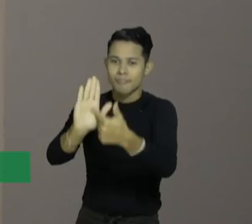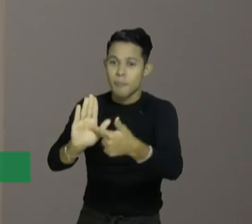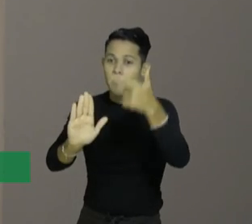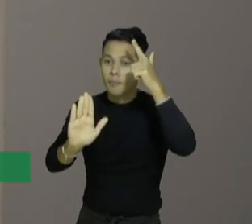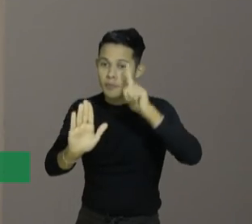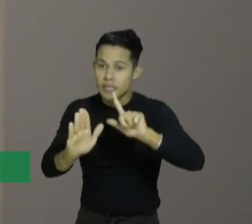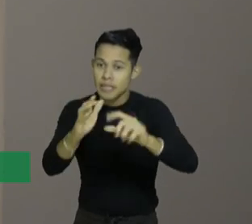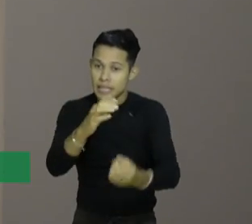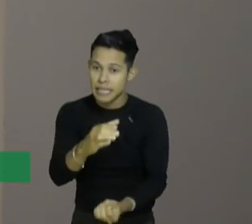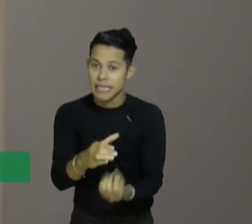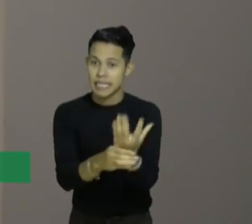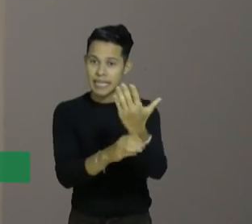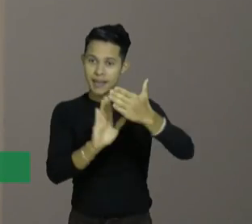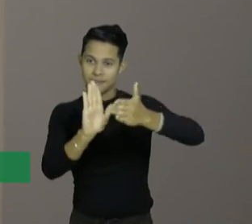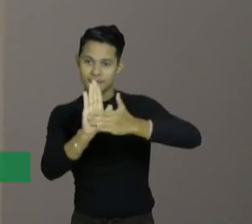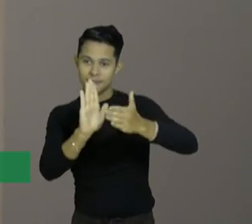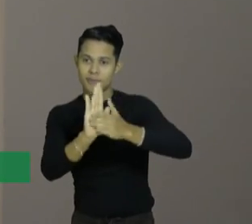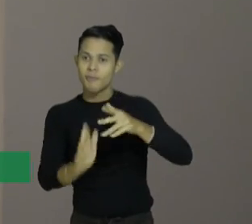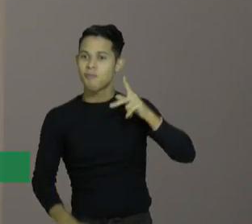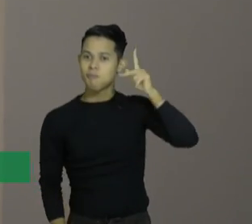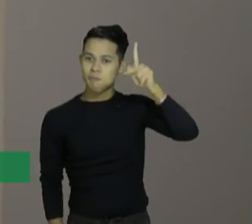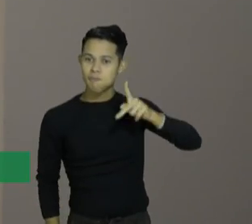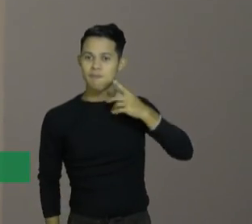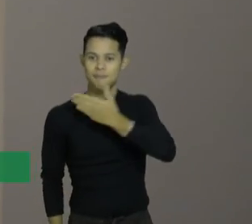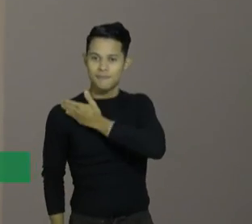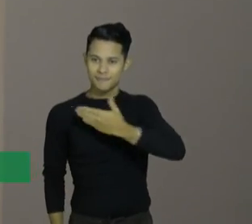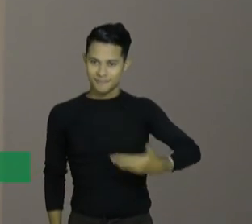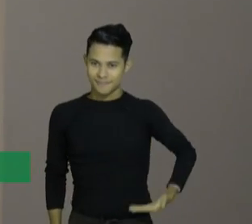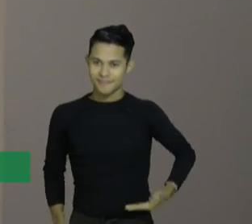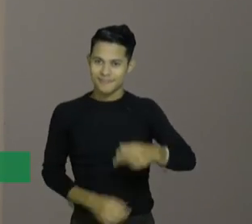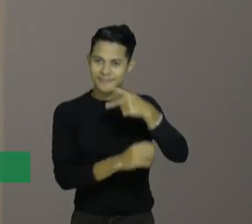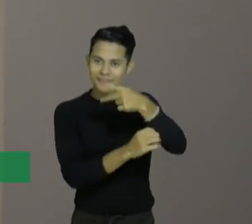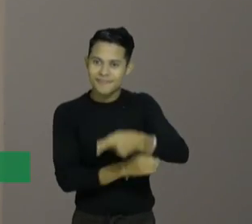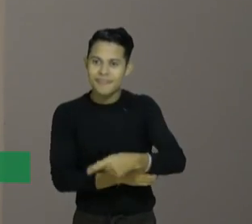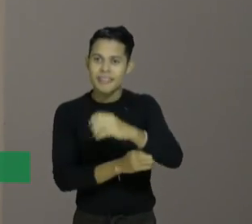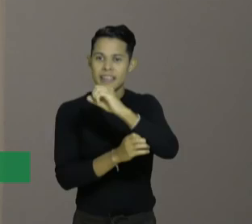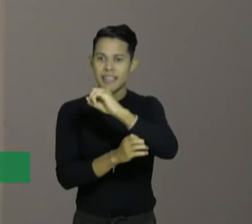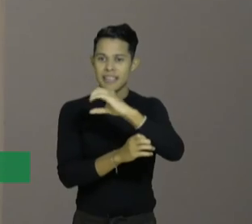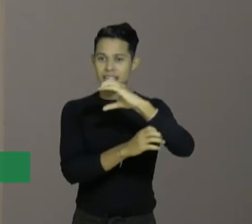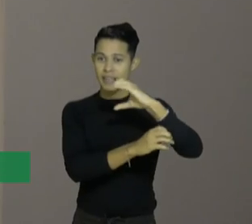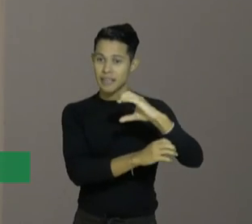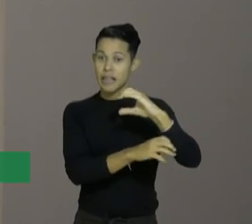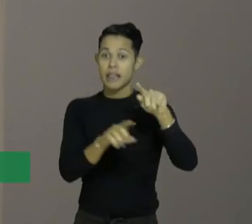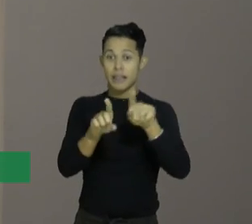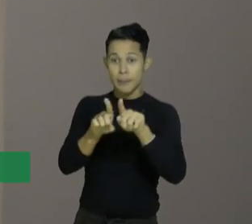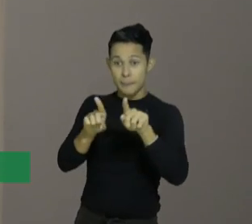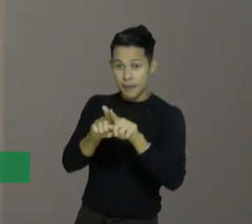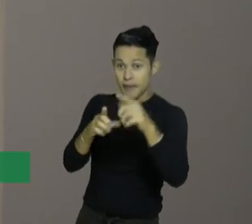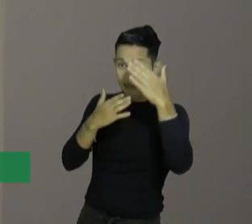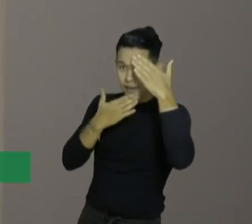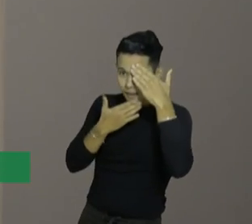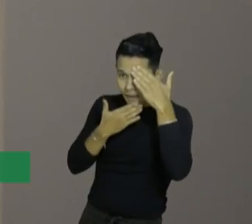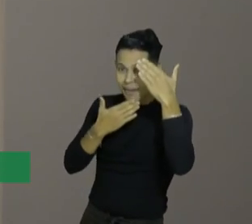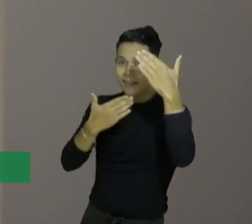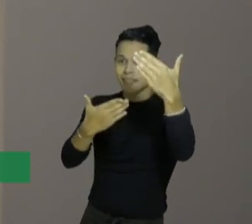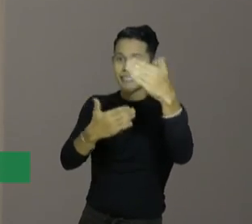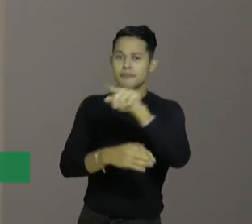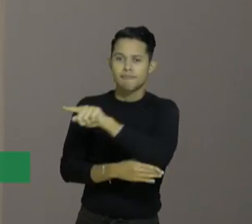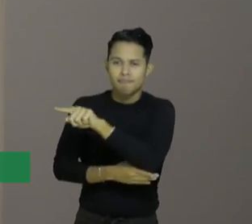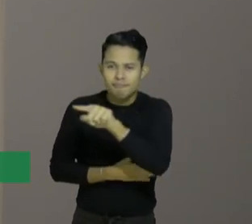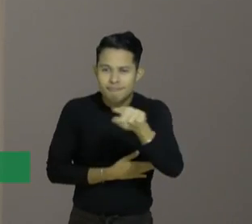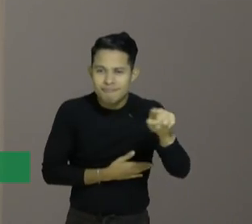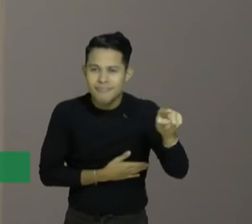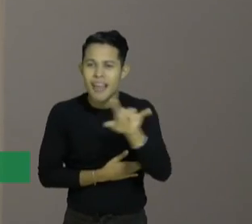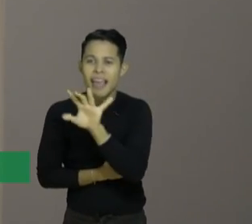públicas por Santa Catarina eu quero de uma forma muito especial agradecer eh a cada um de vocês por